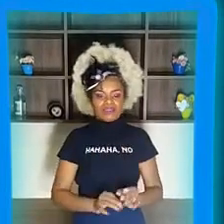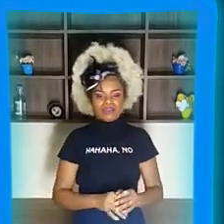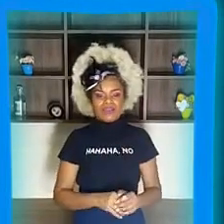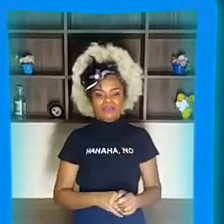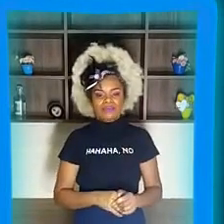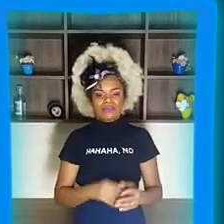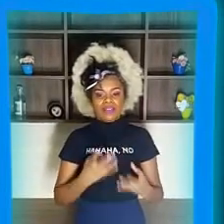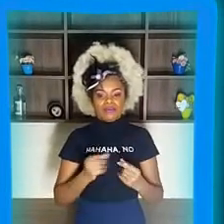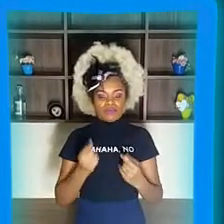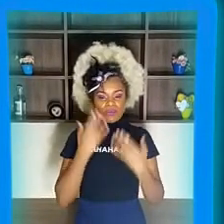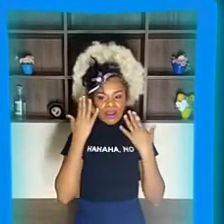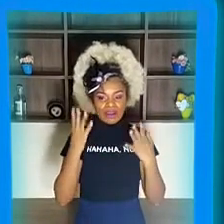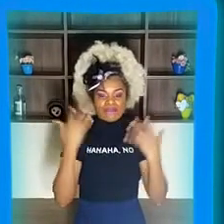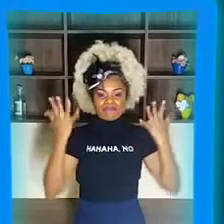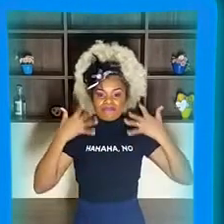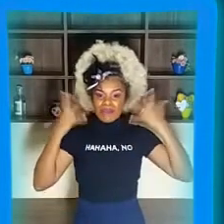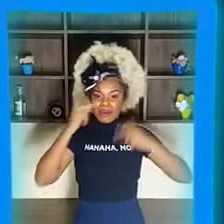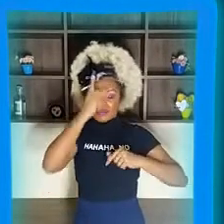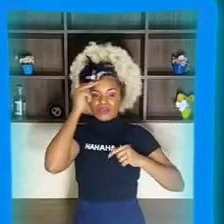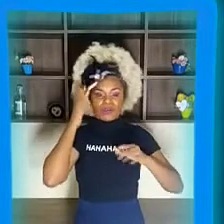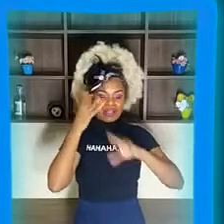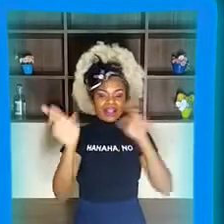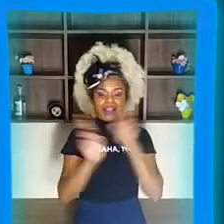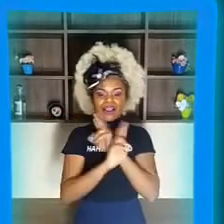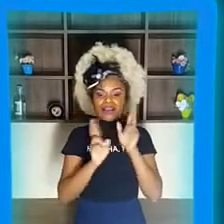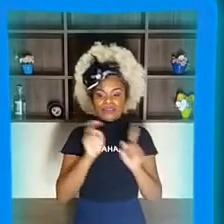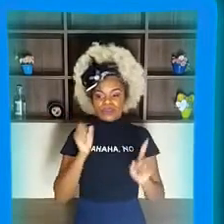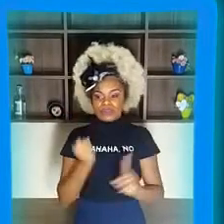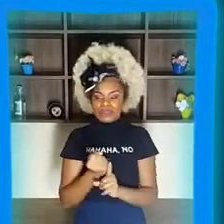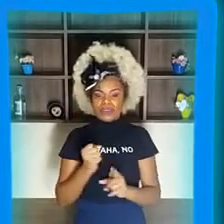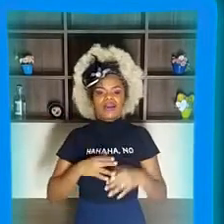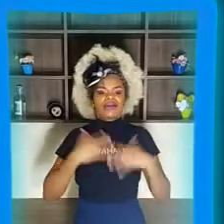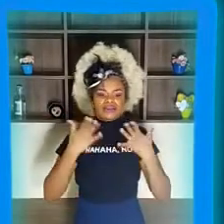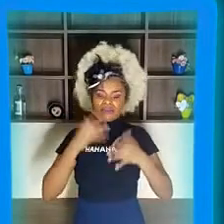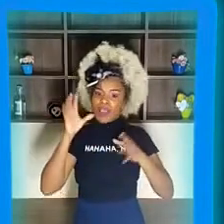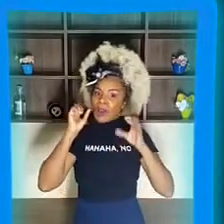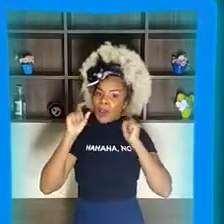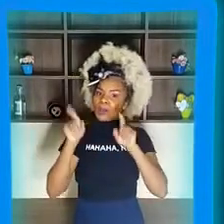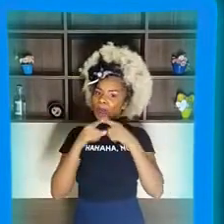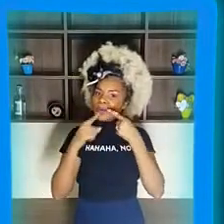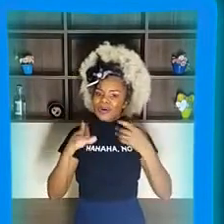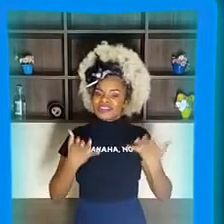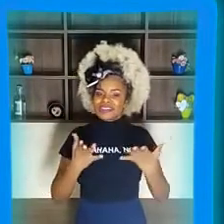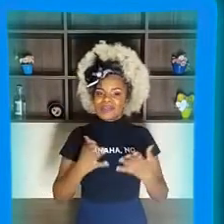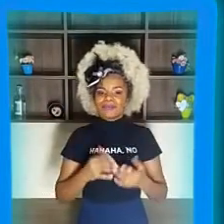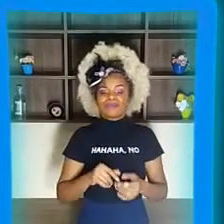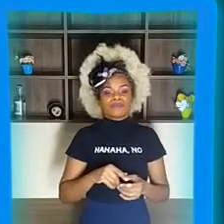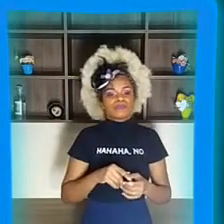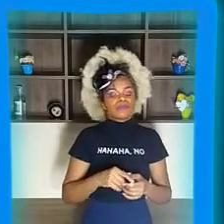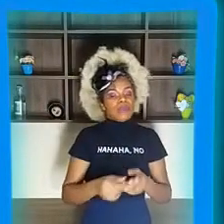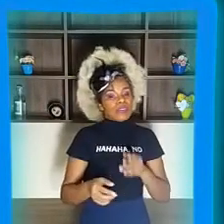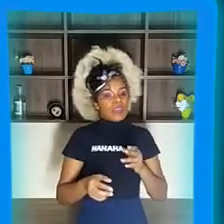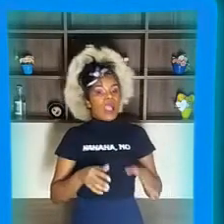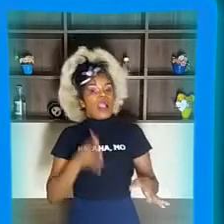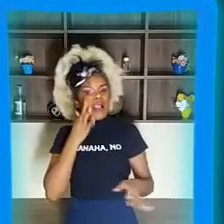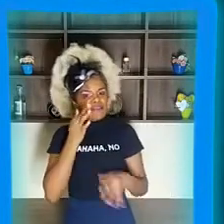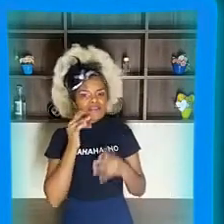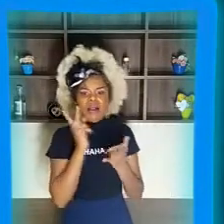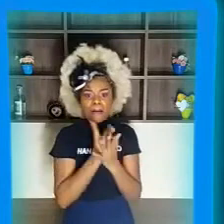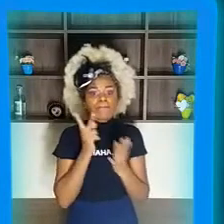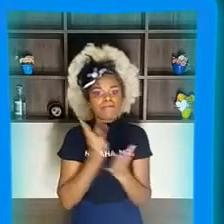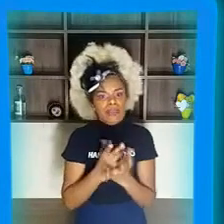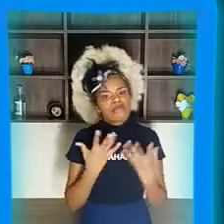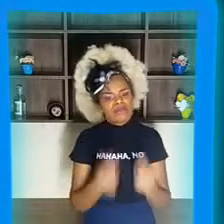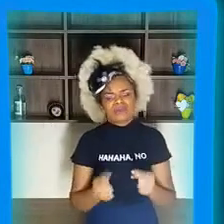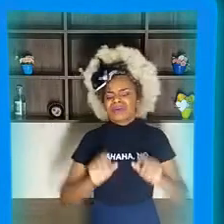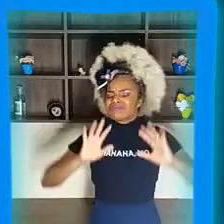mais o pessoal para entrar nas redes sociais deles, vamos ouvir mais música. É, gente, e vamos mesmo, gente, vamos mesmo, porque é